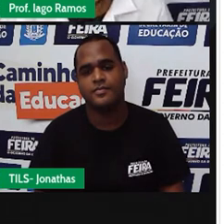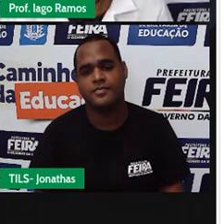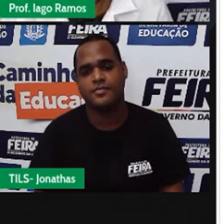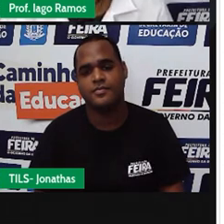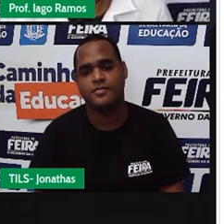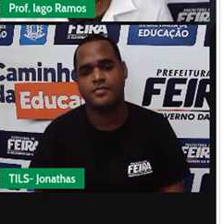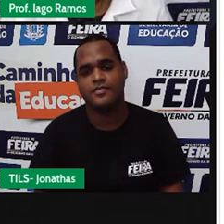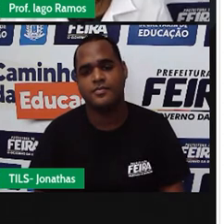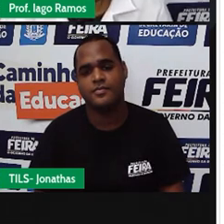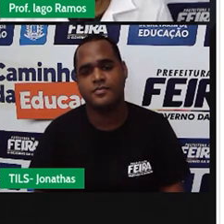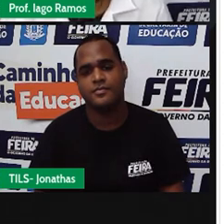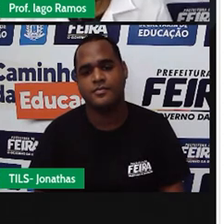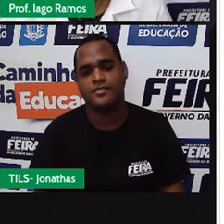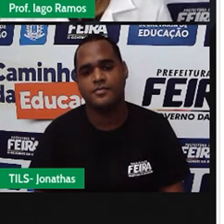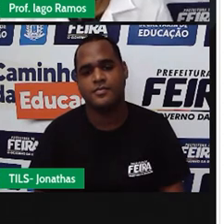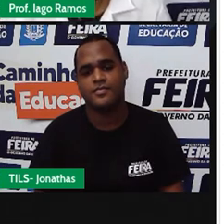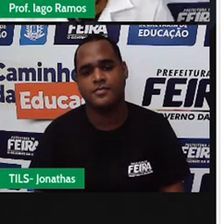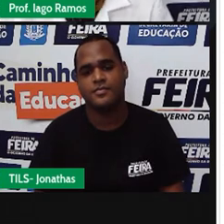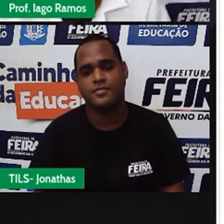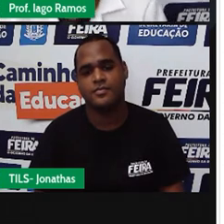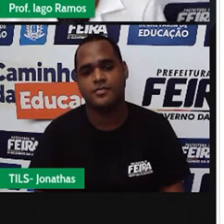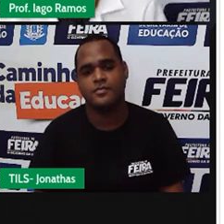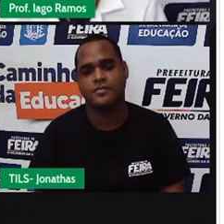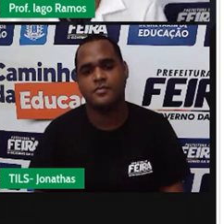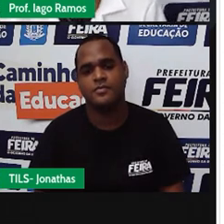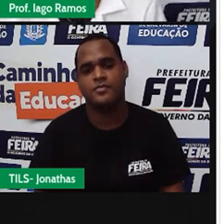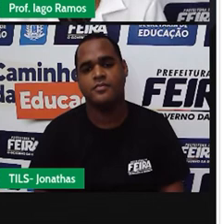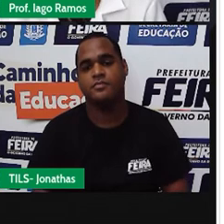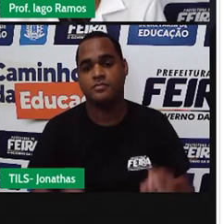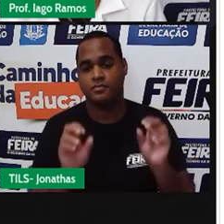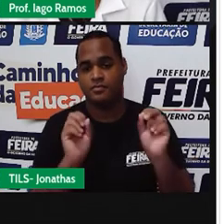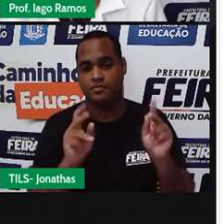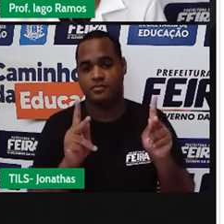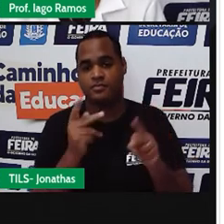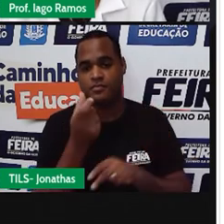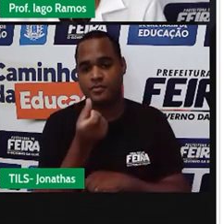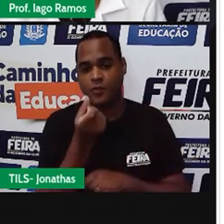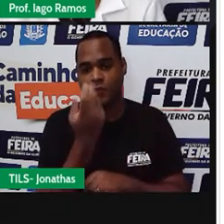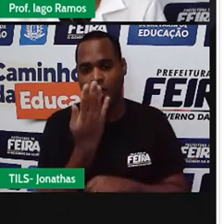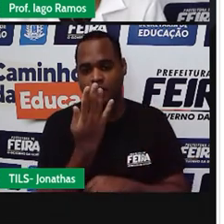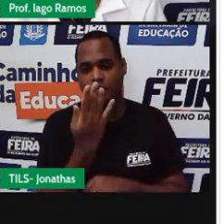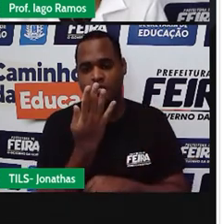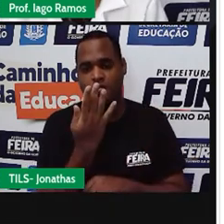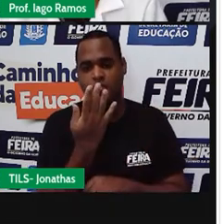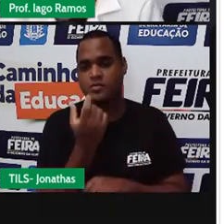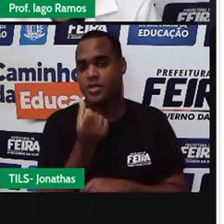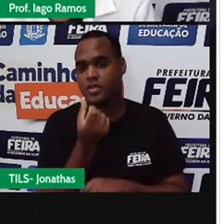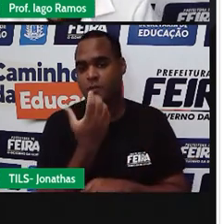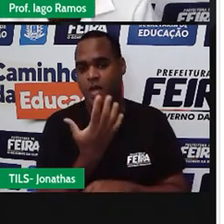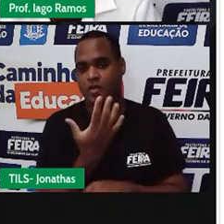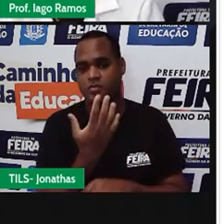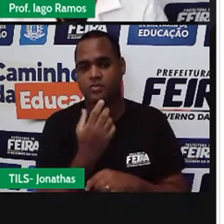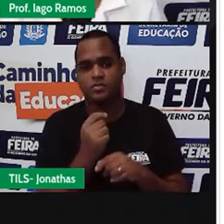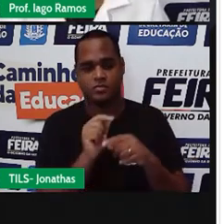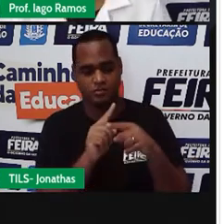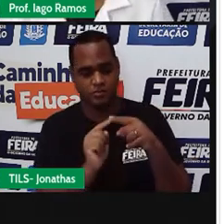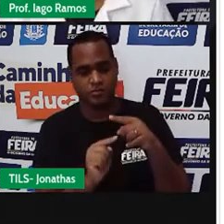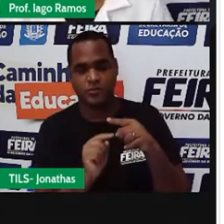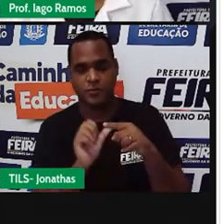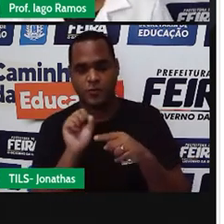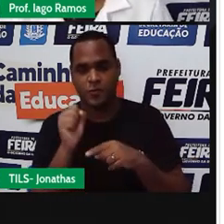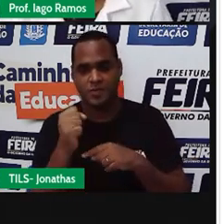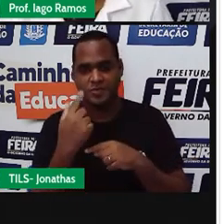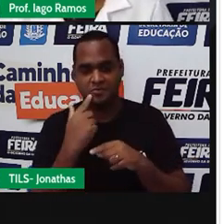e Prontinho 704 dividido por 8 quando você fizer 64 dividido por 8 O